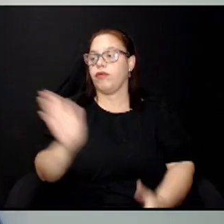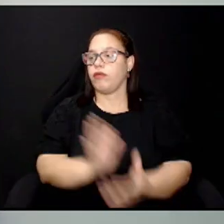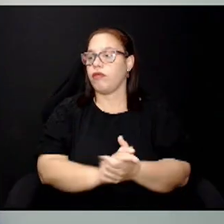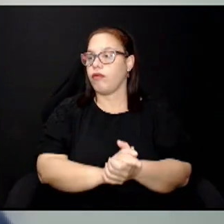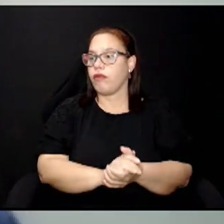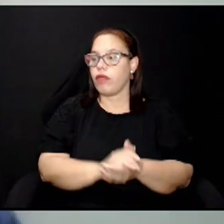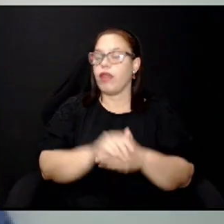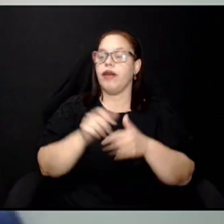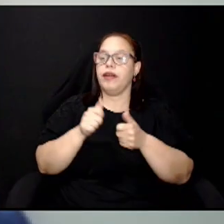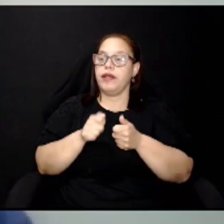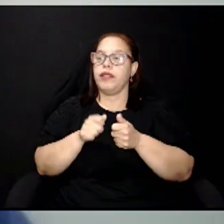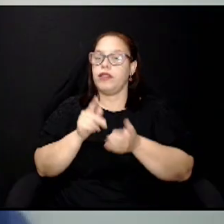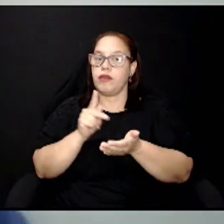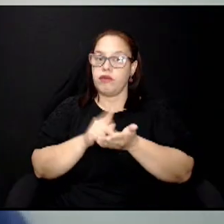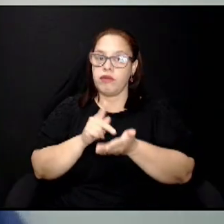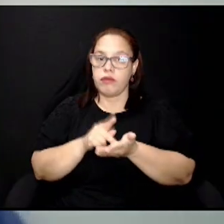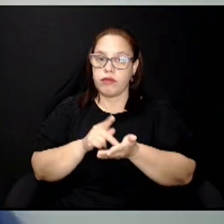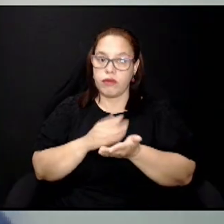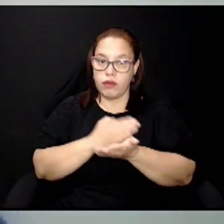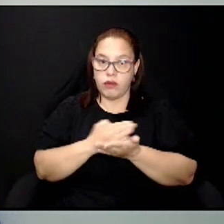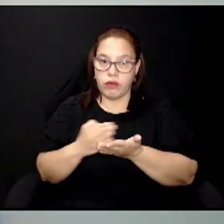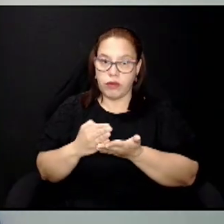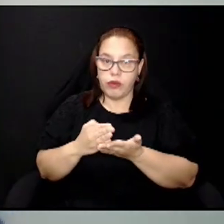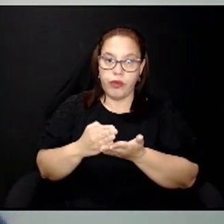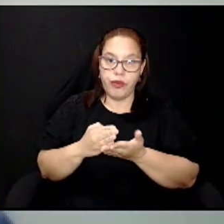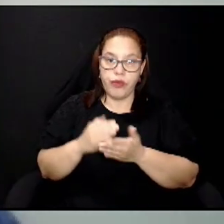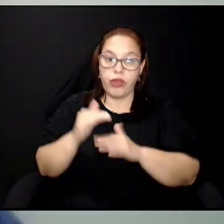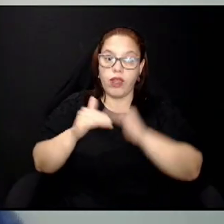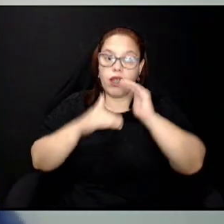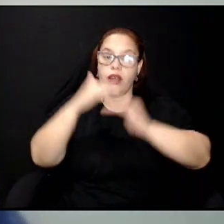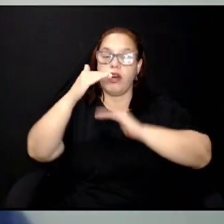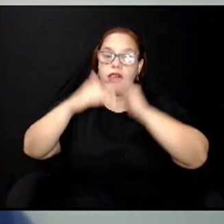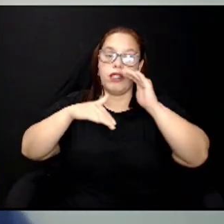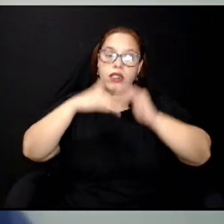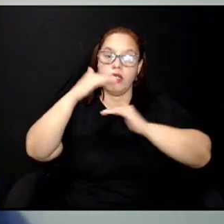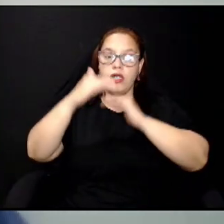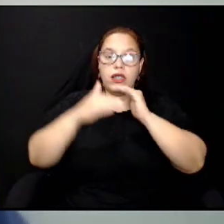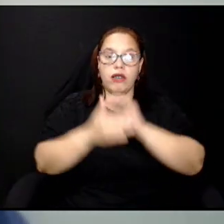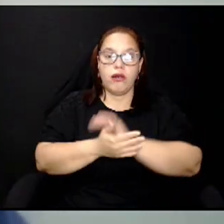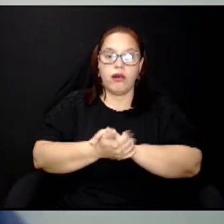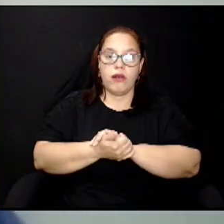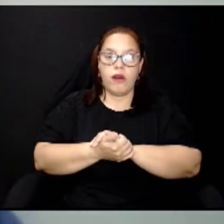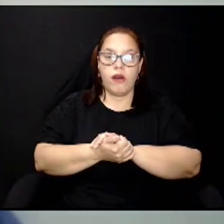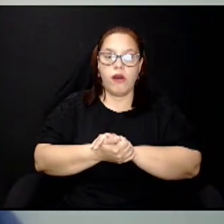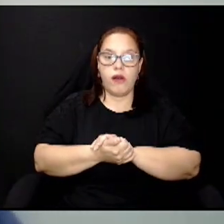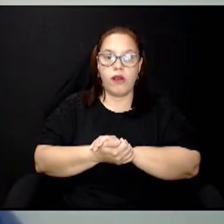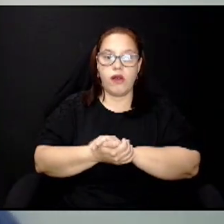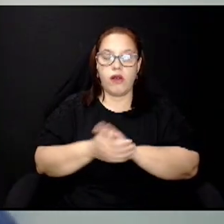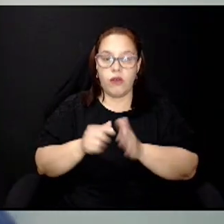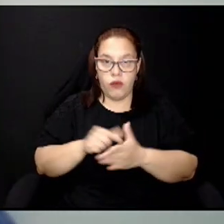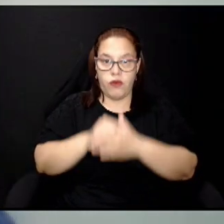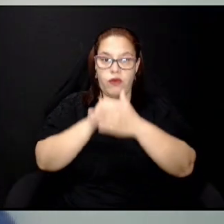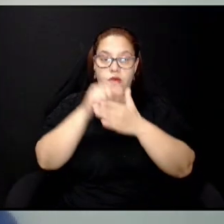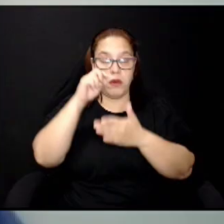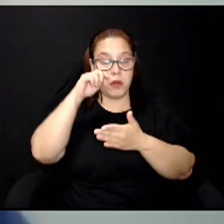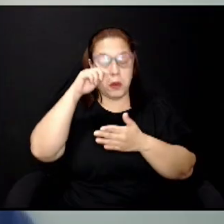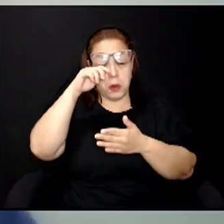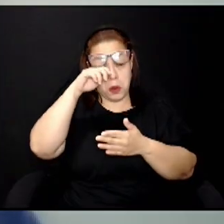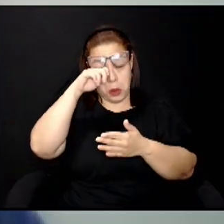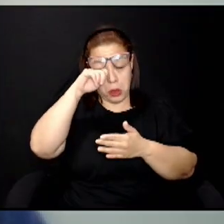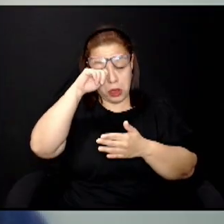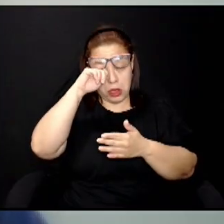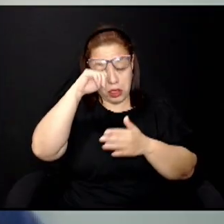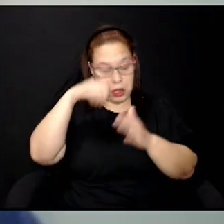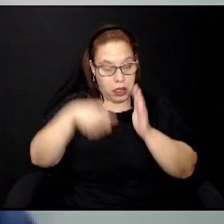na verdade, eles começaram a ser desenvolvidos de forma física, com um primeiro jogo chamado Entrando